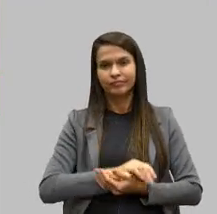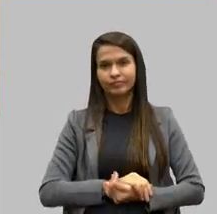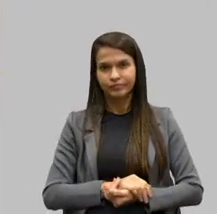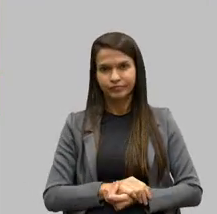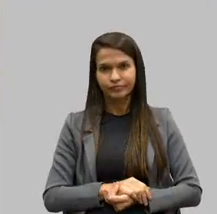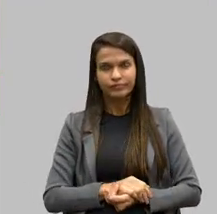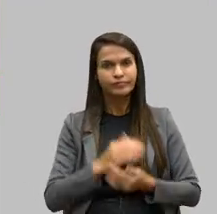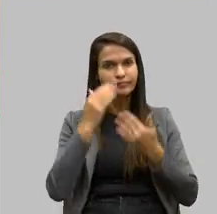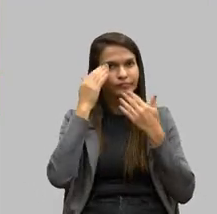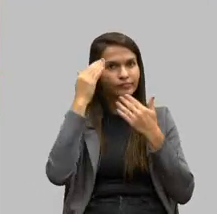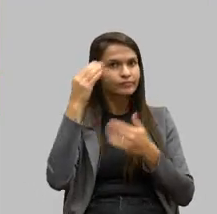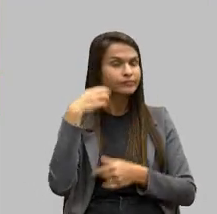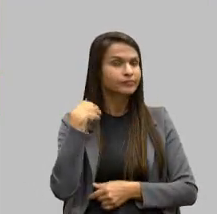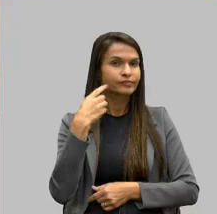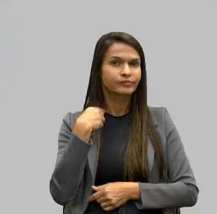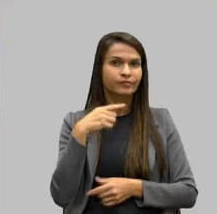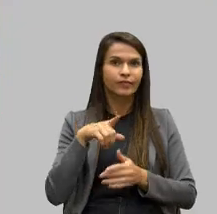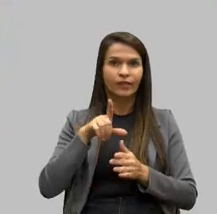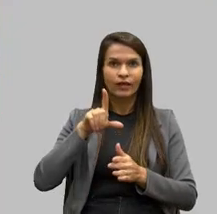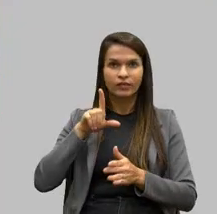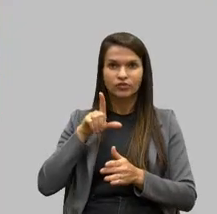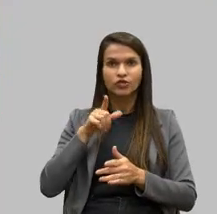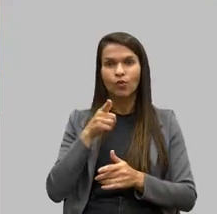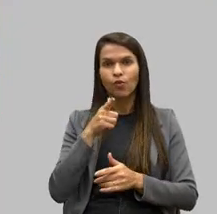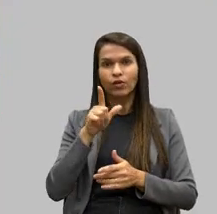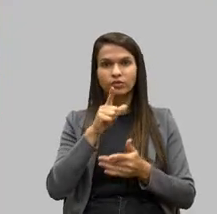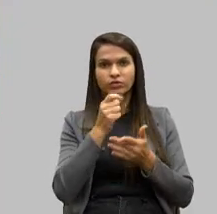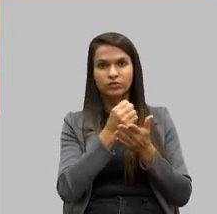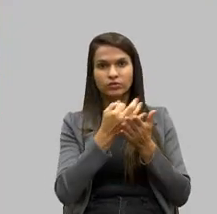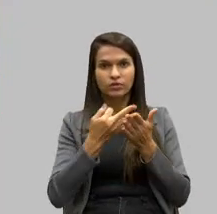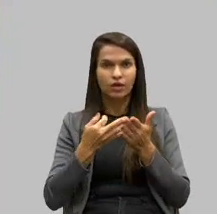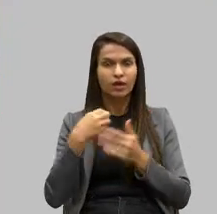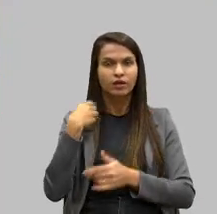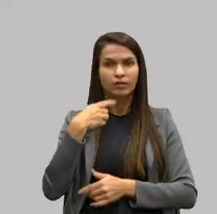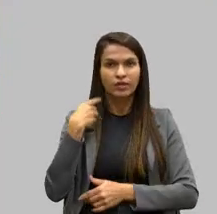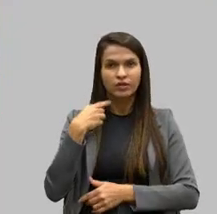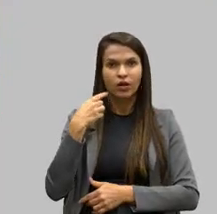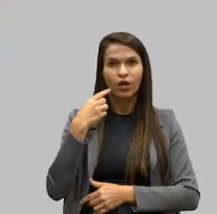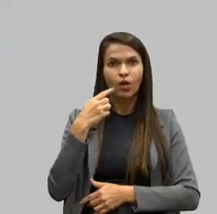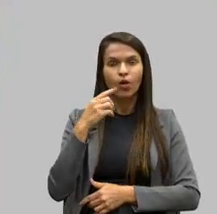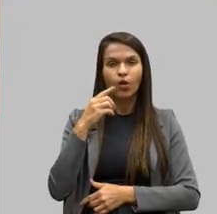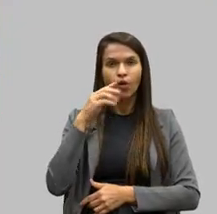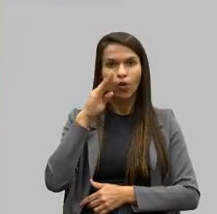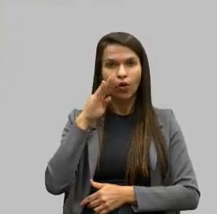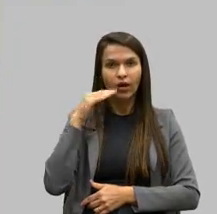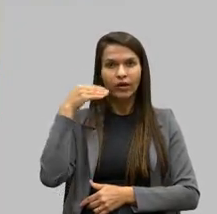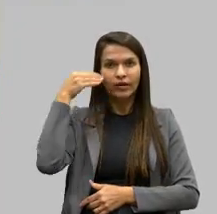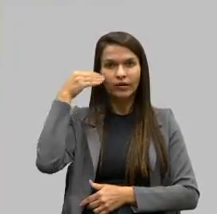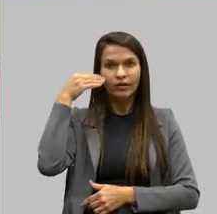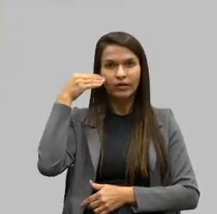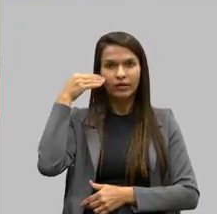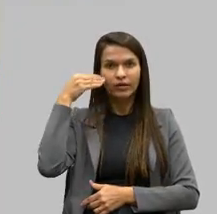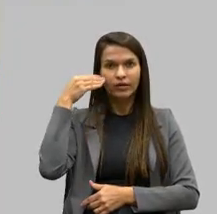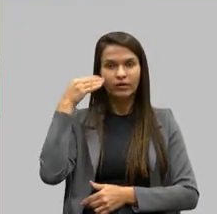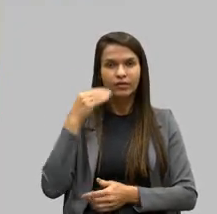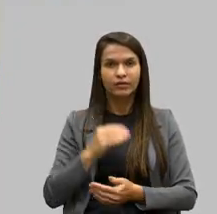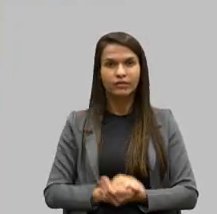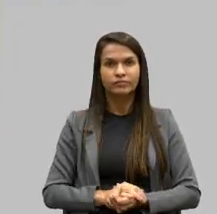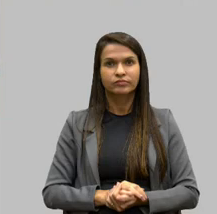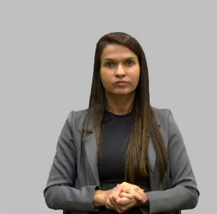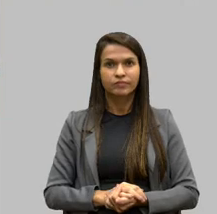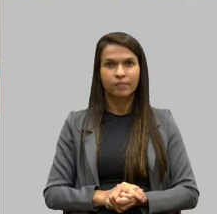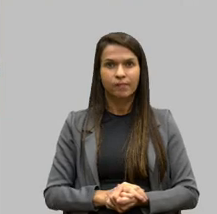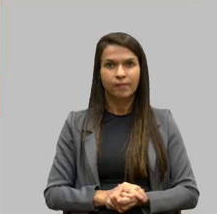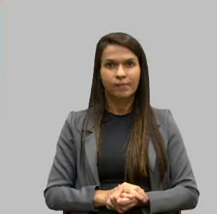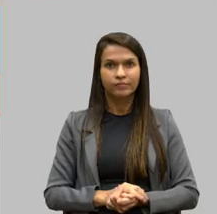Obrigada, deputada. Antes de passar a nossa próxima inscrita, que é a deputada Lohana, estamos pela ordem para o deputado